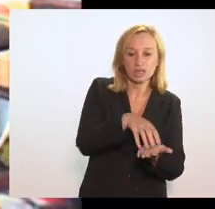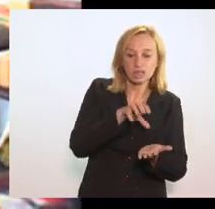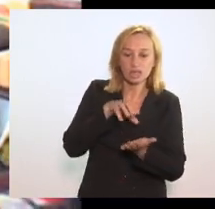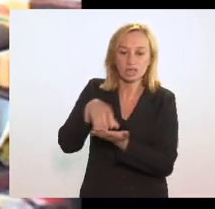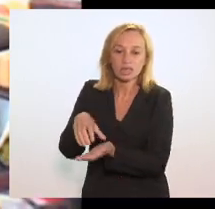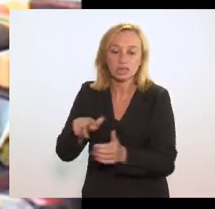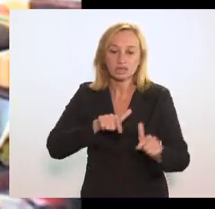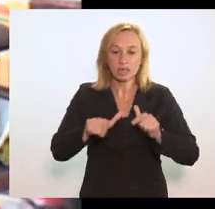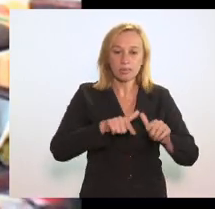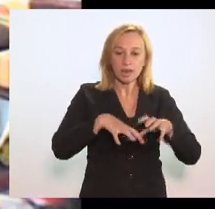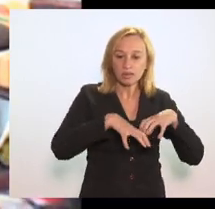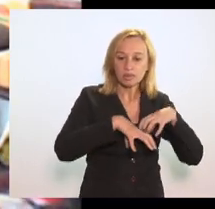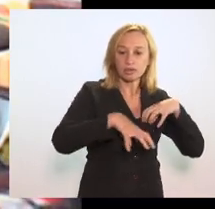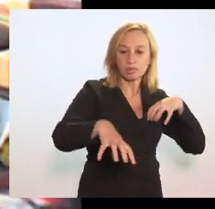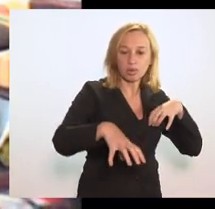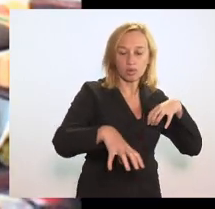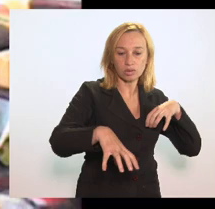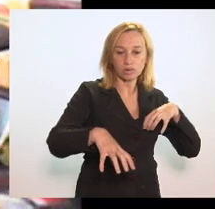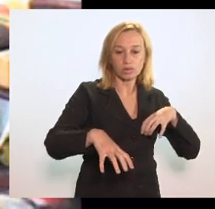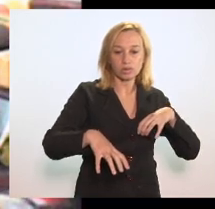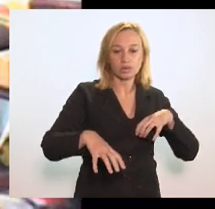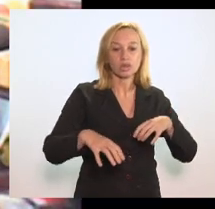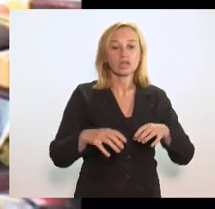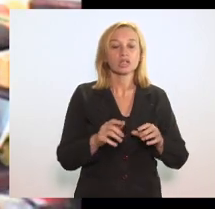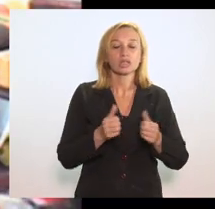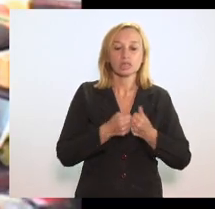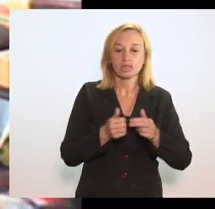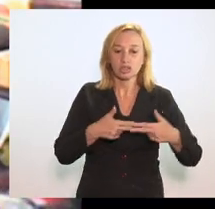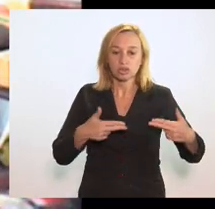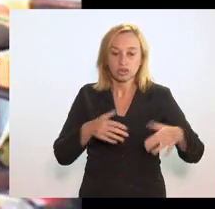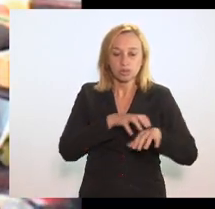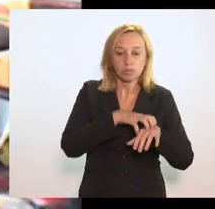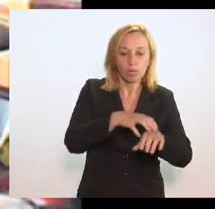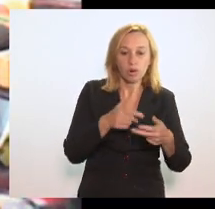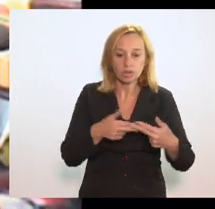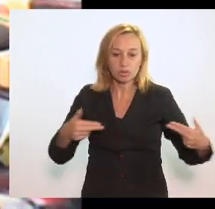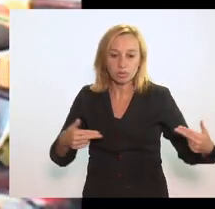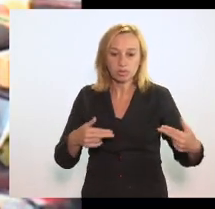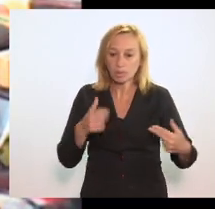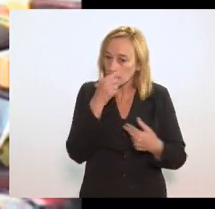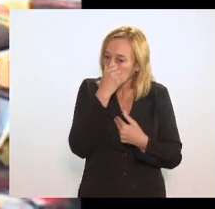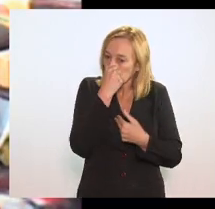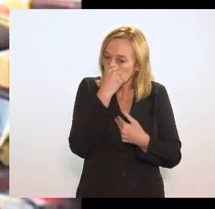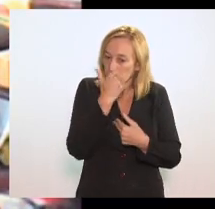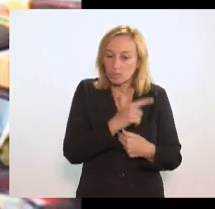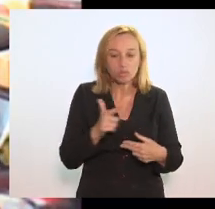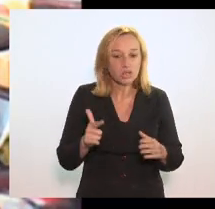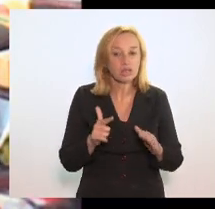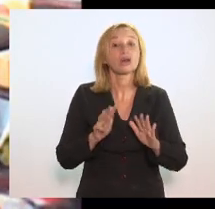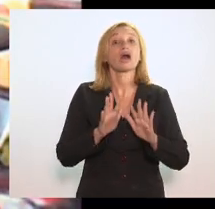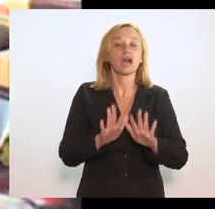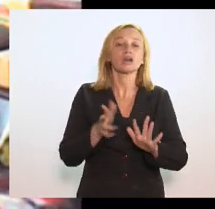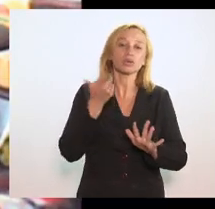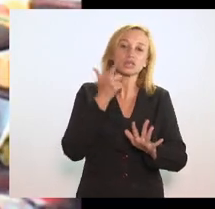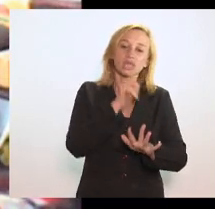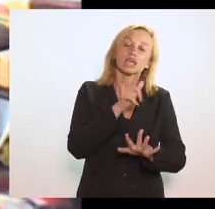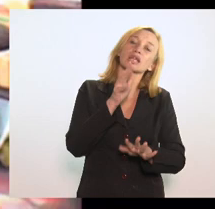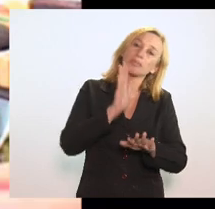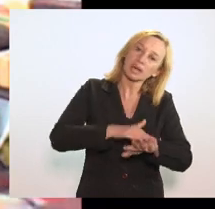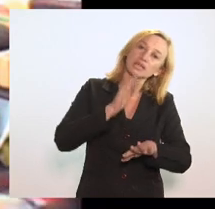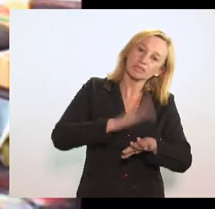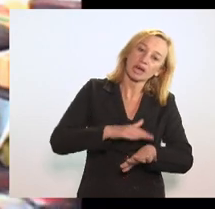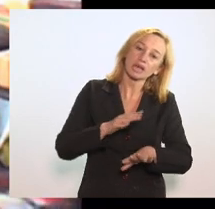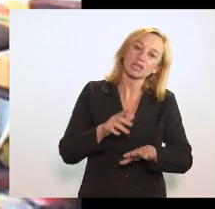trabalho remoto o adotassem, se o transporte público funcionasse sem superlotação, a gente conseguiria cada vez